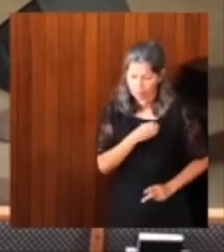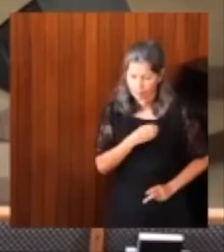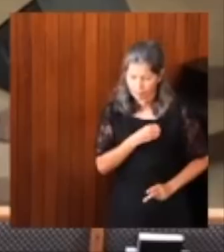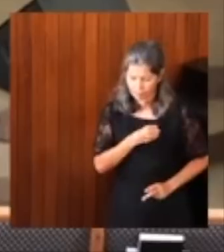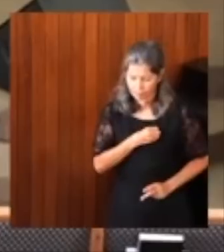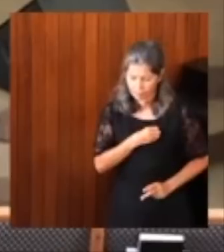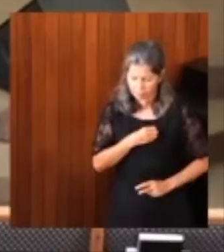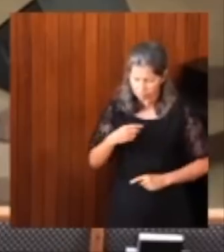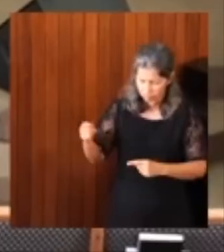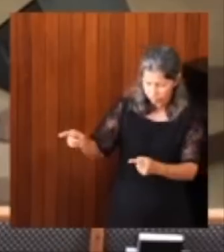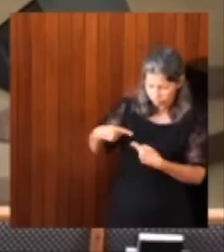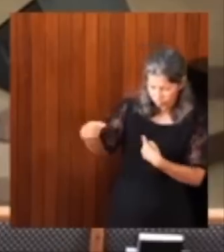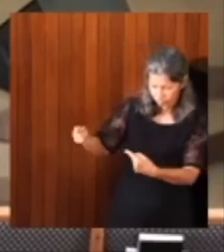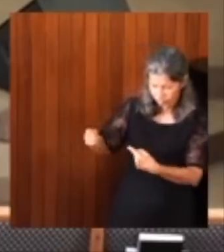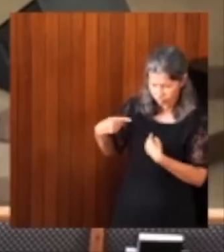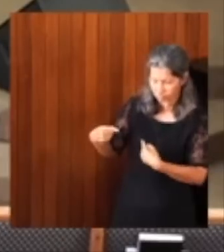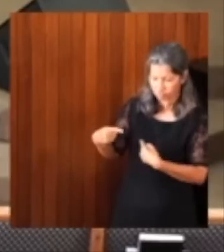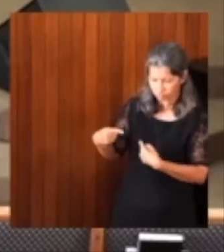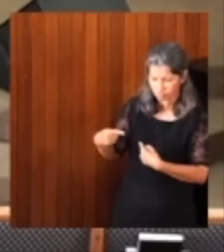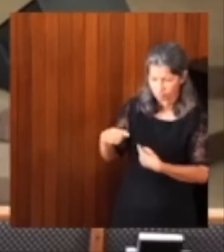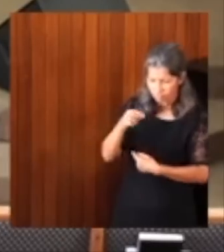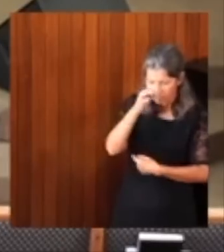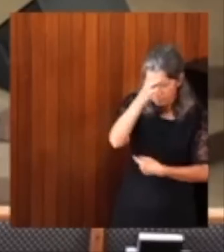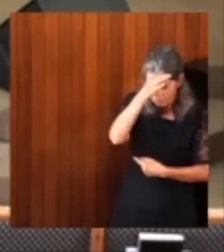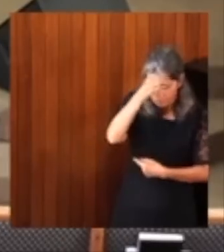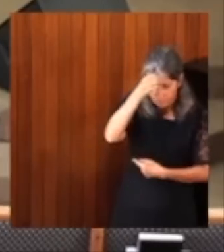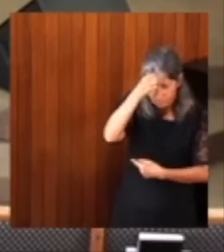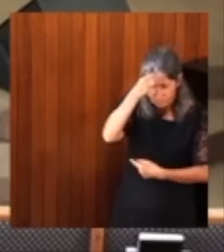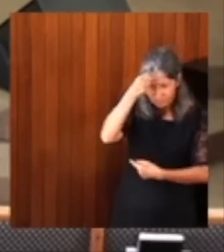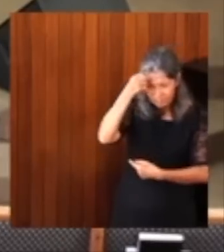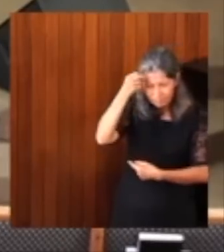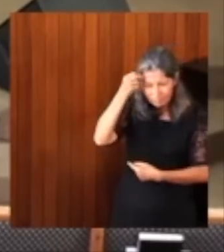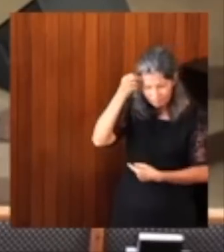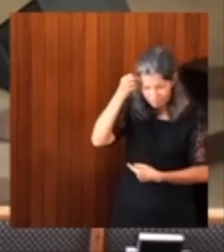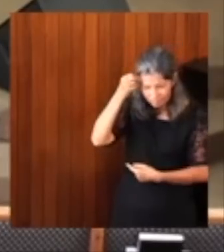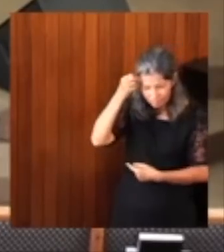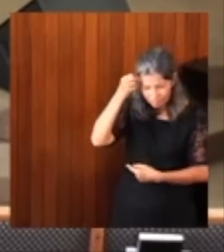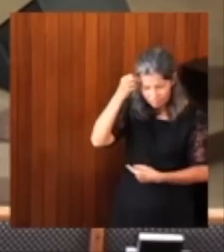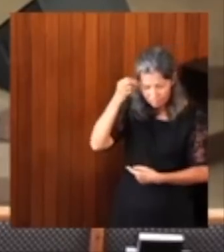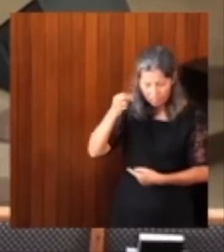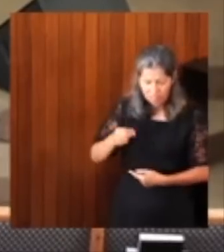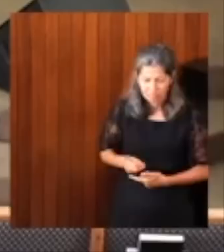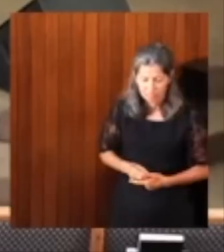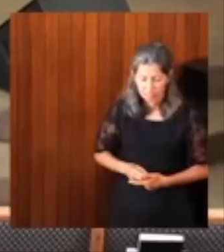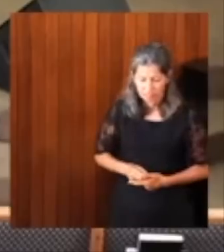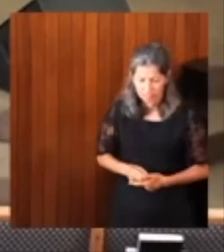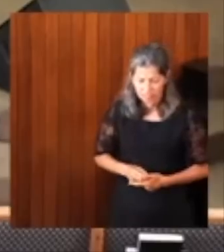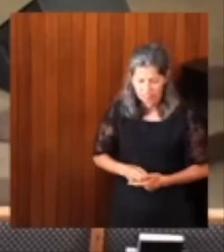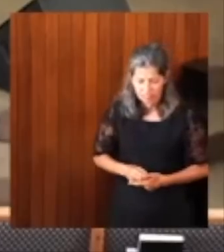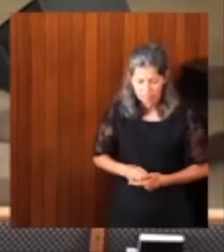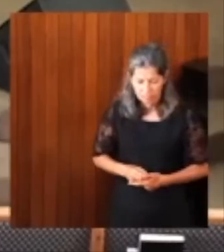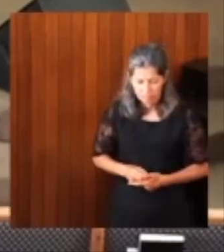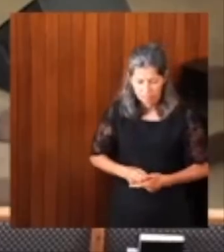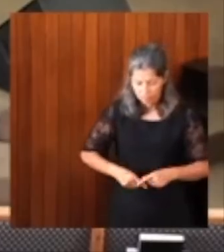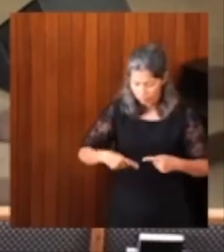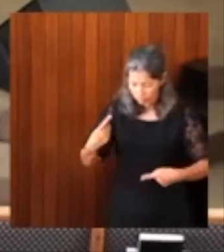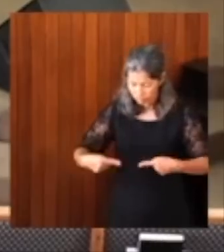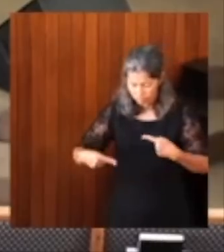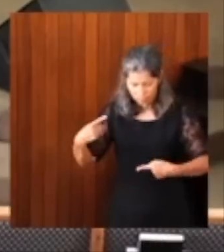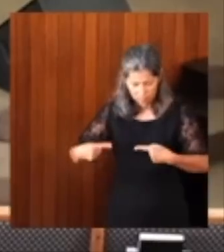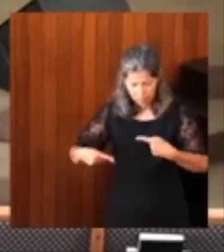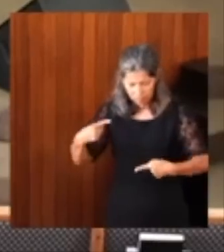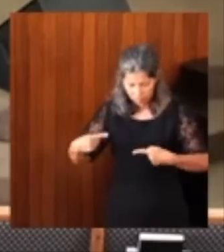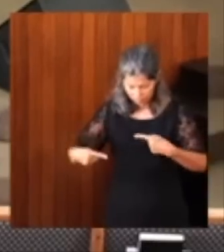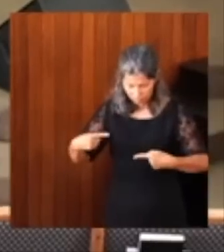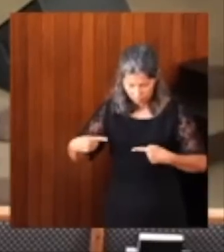a perseguição, contra as bestas do Apocalipse, que são apenas instrumentos de Satanás. Nesse conflito,